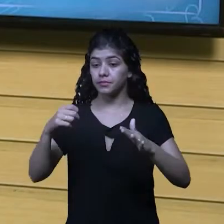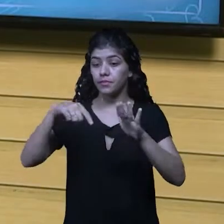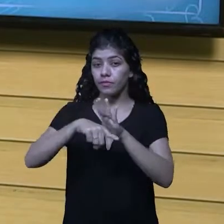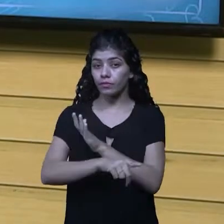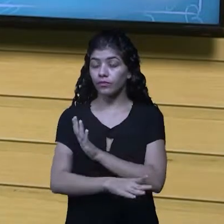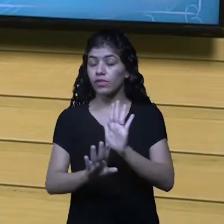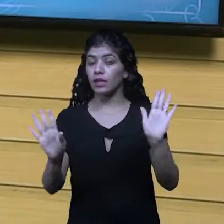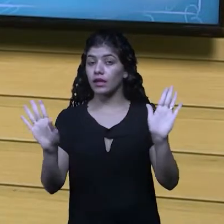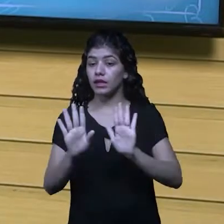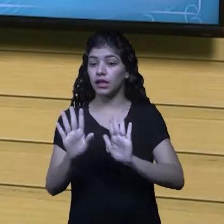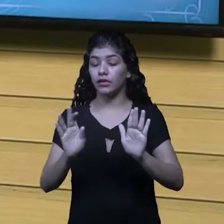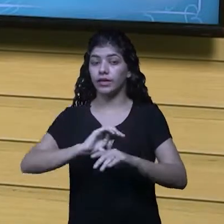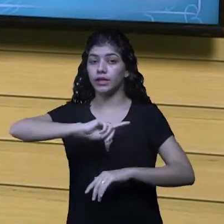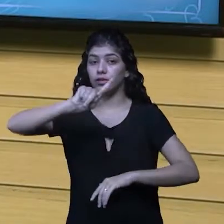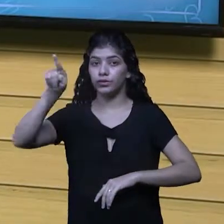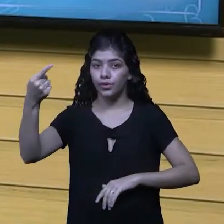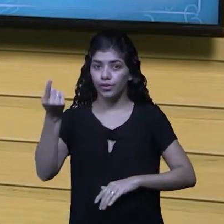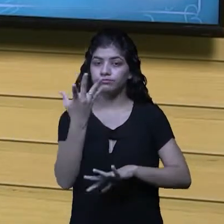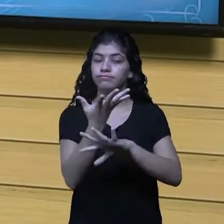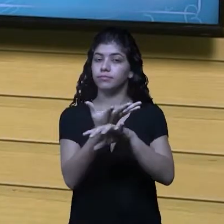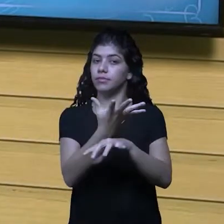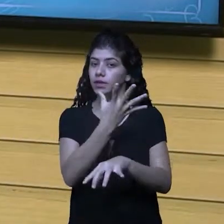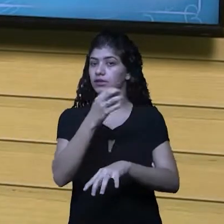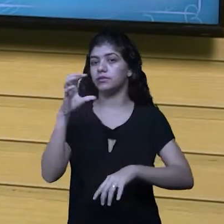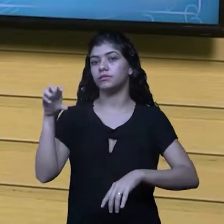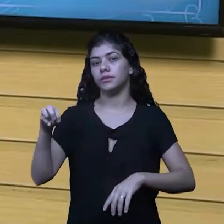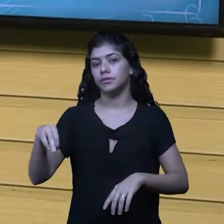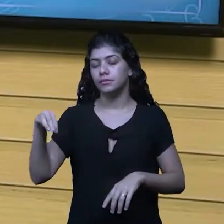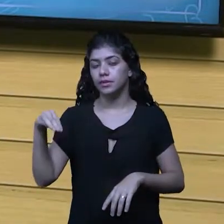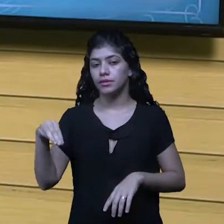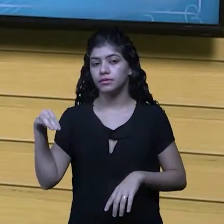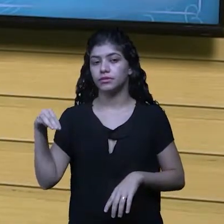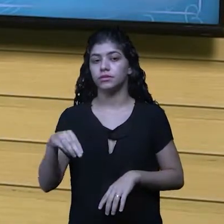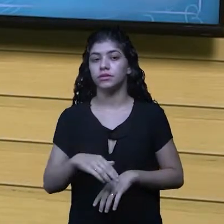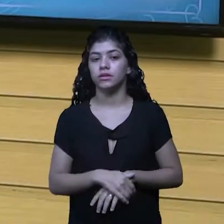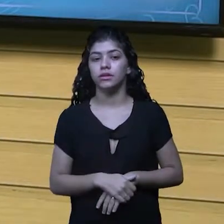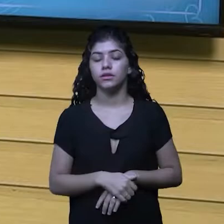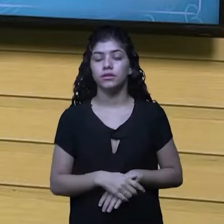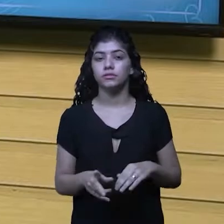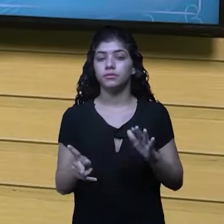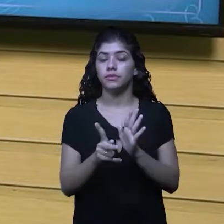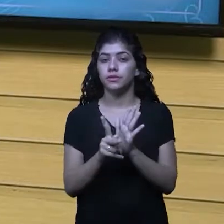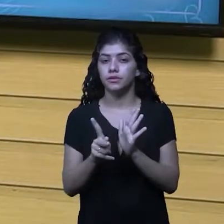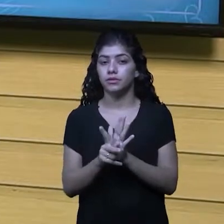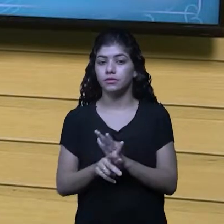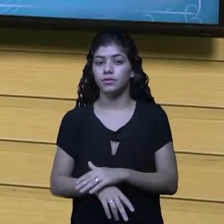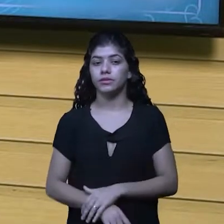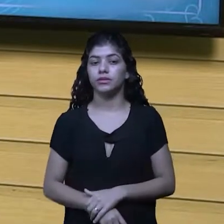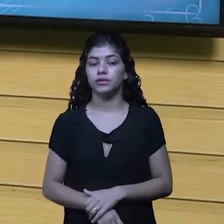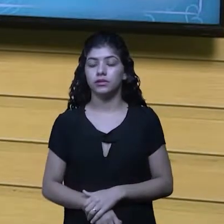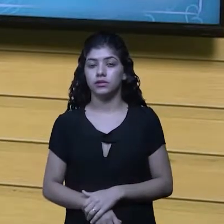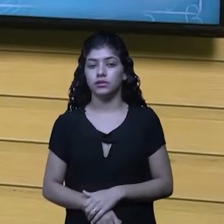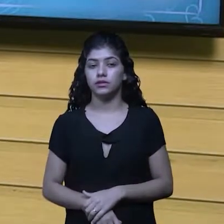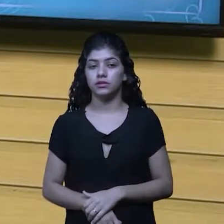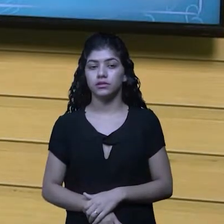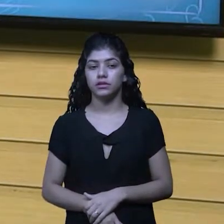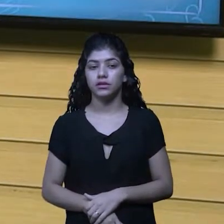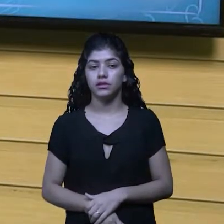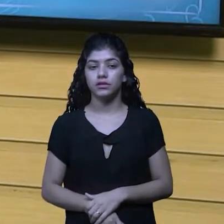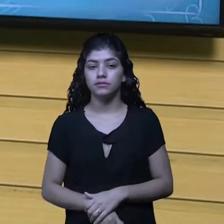parte específica de cálculo vocês vão ver em disciplinas próprias de cálculo